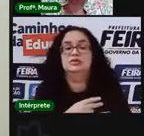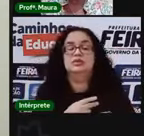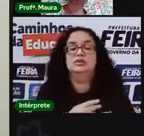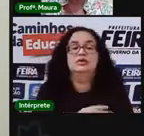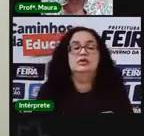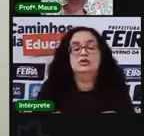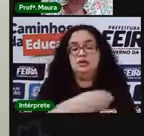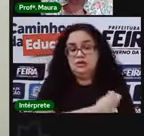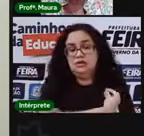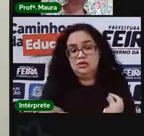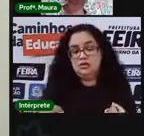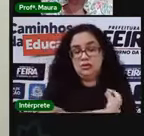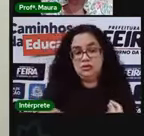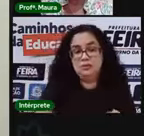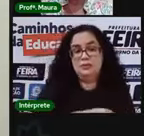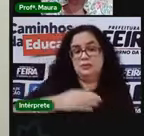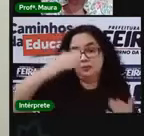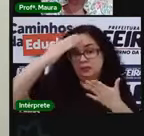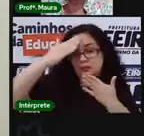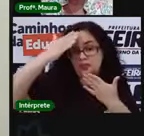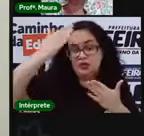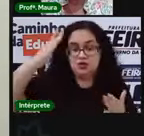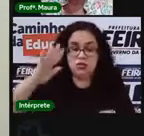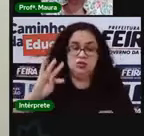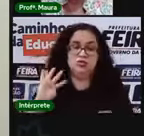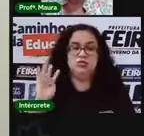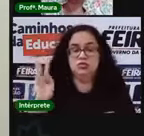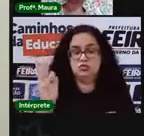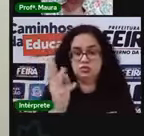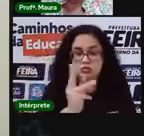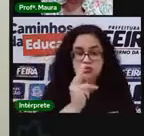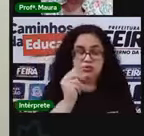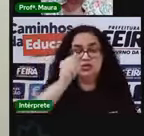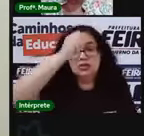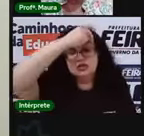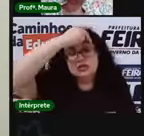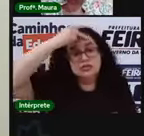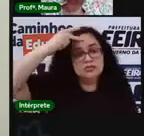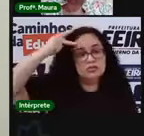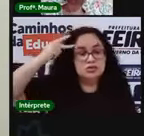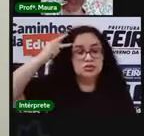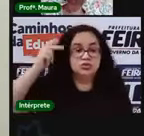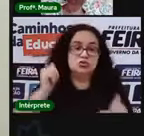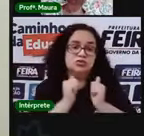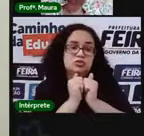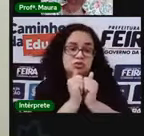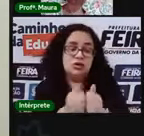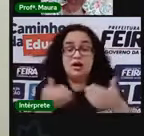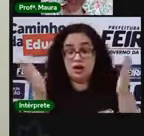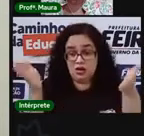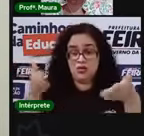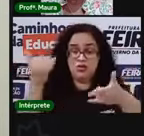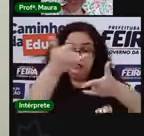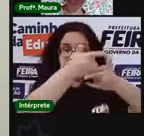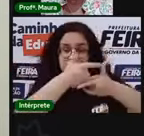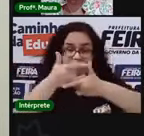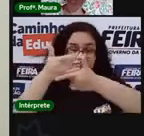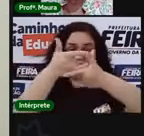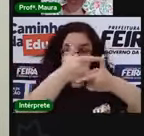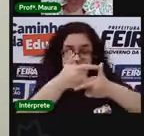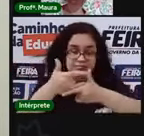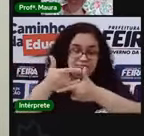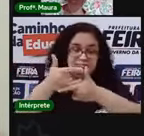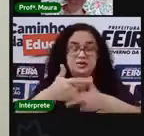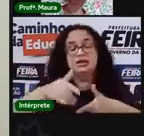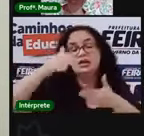preservação da vida. Então, nós agradecemos a todos, a todas as pessoas que nos acompanharam nesse momento. Agradecemos